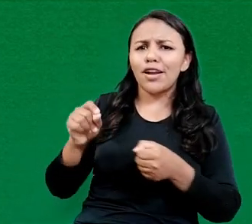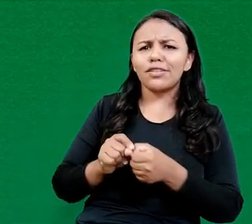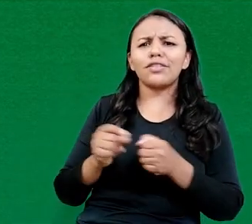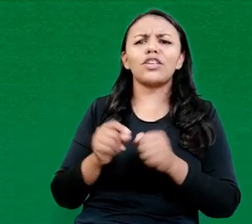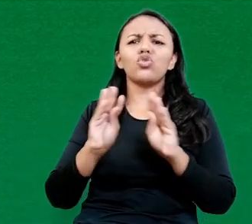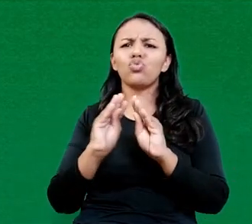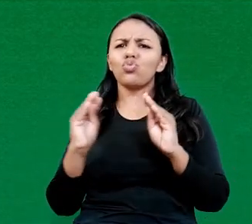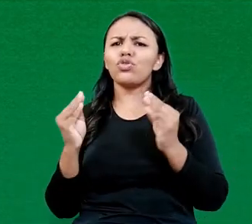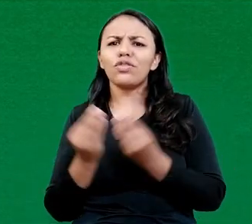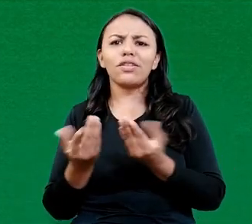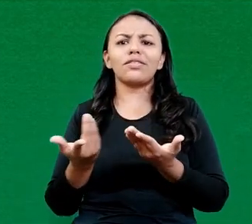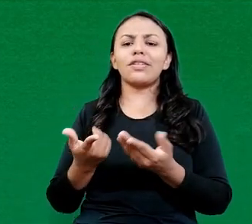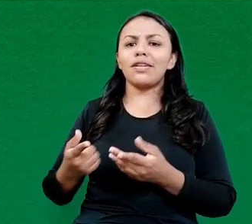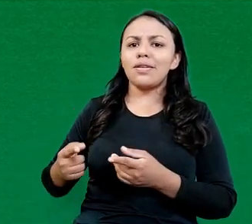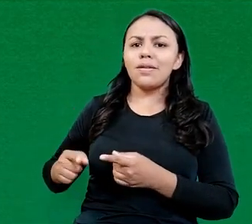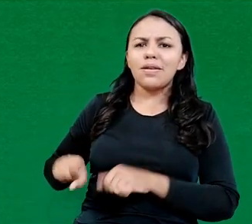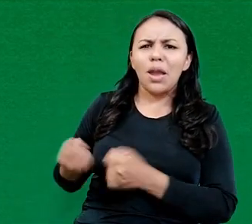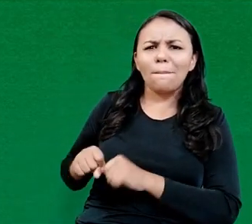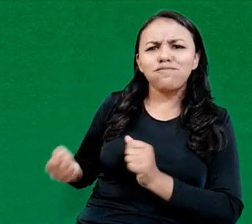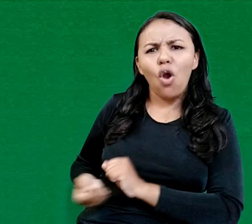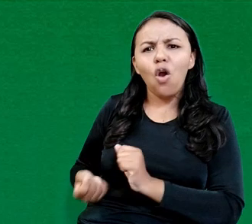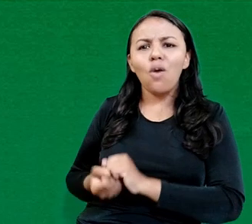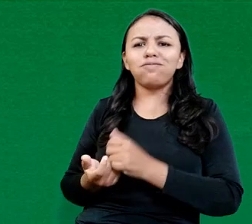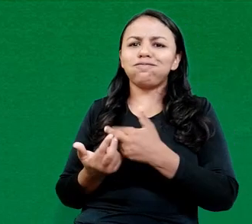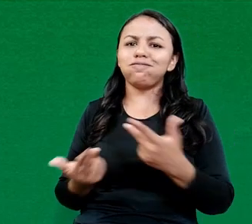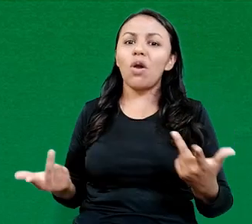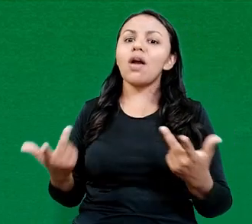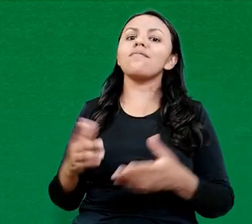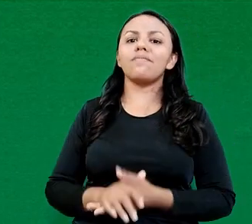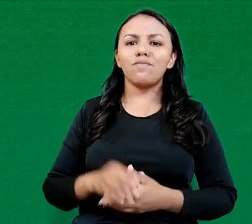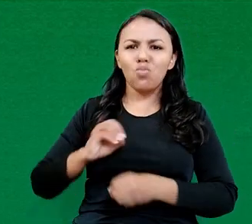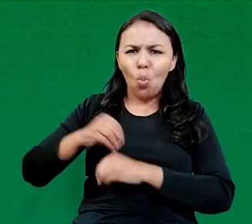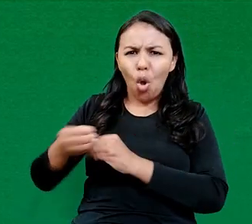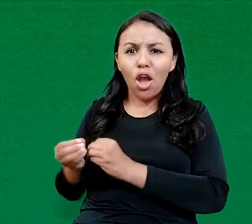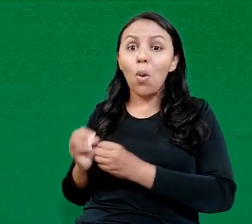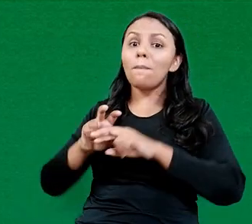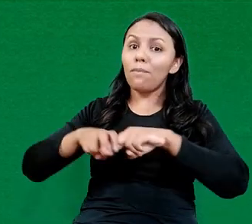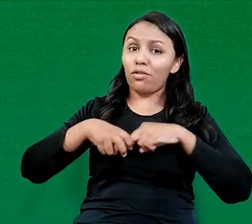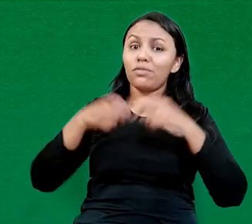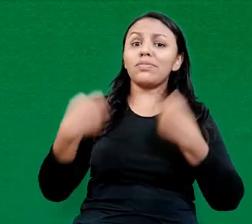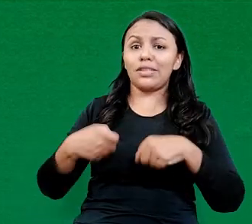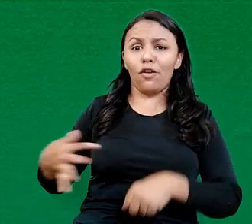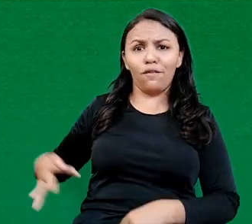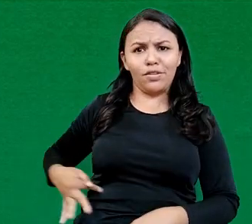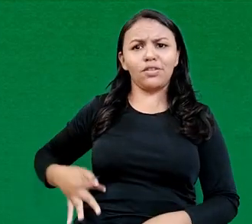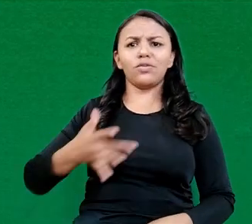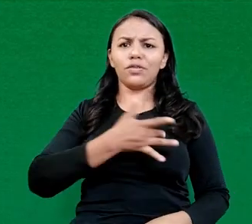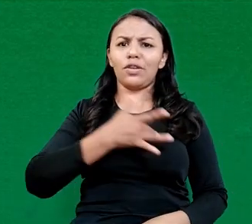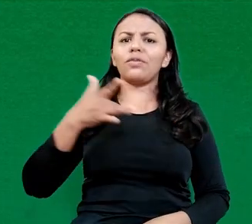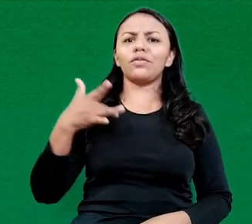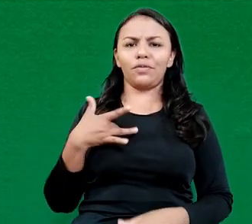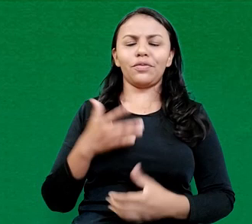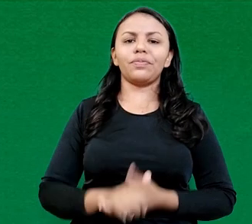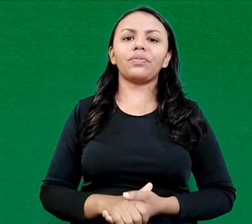um metabolismo de muitas moléculas. Eu preciso ter um fígado muito saudável. O fígado ele